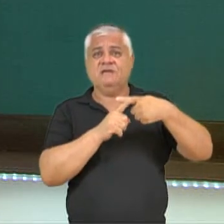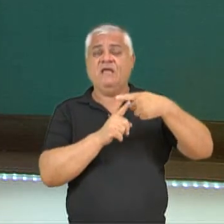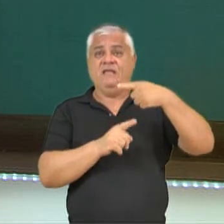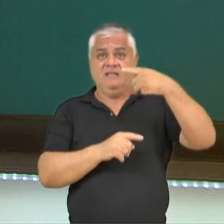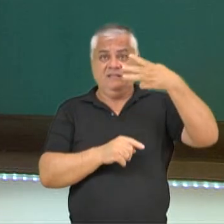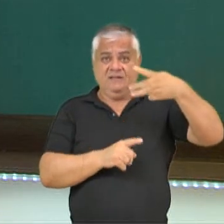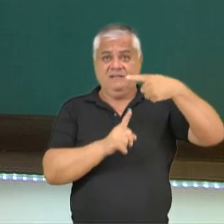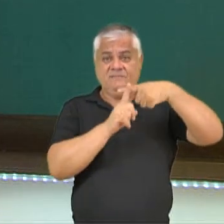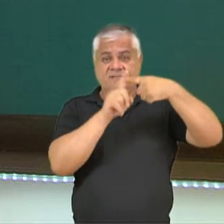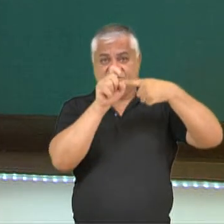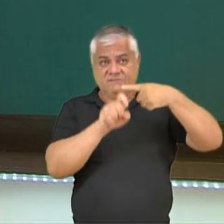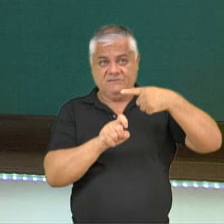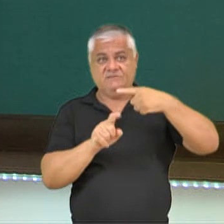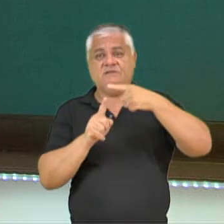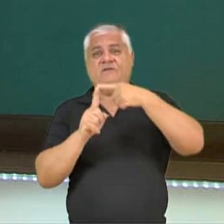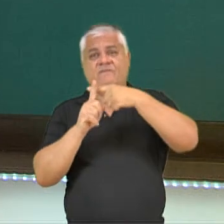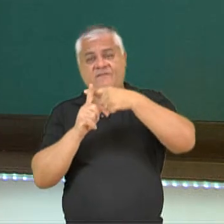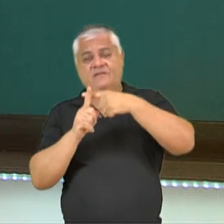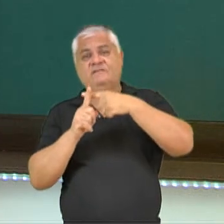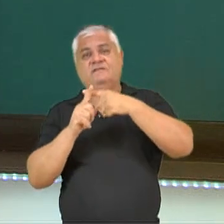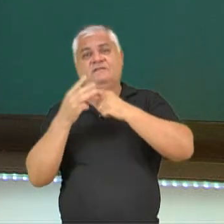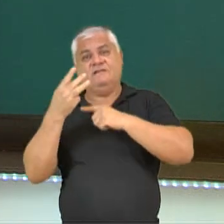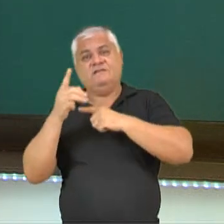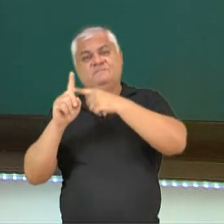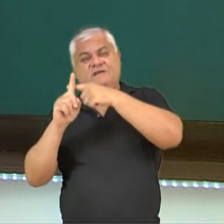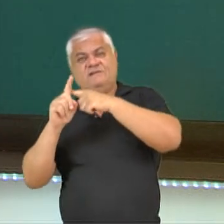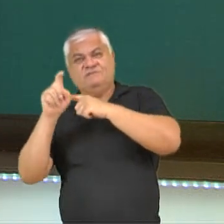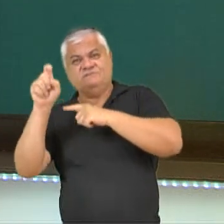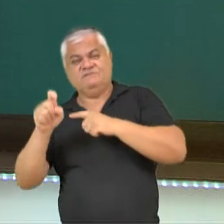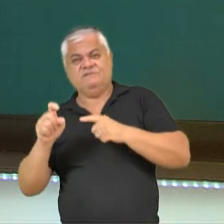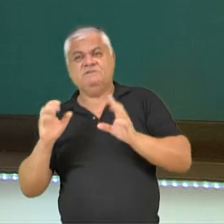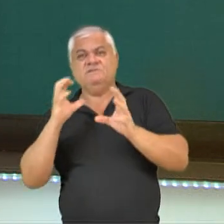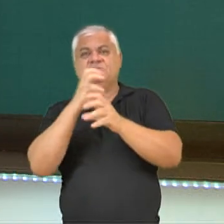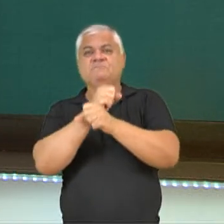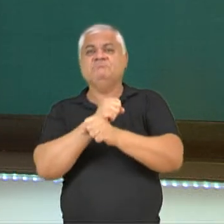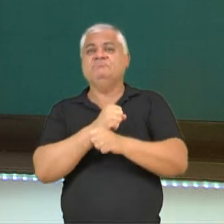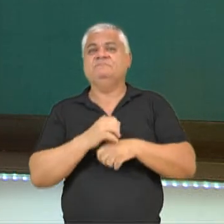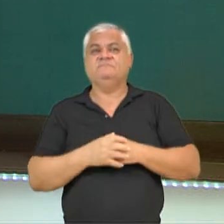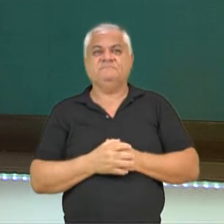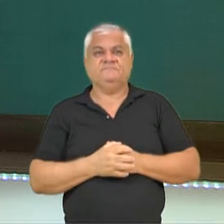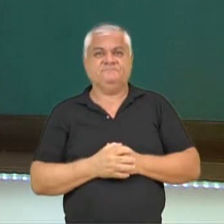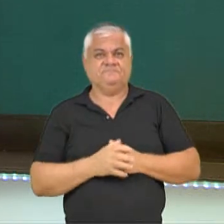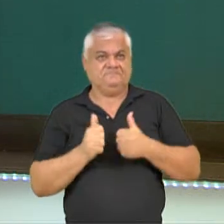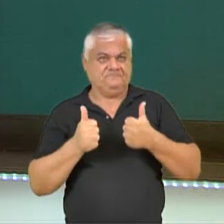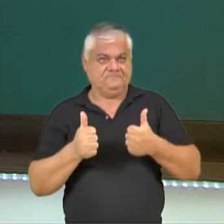expressão que fornece a área e essa outra expressão que também fornece a área, ok?